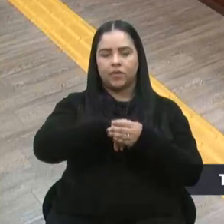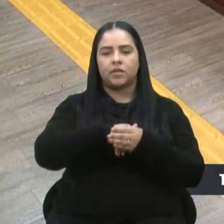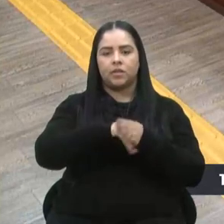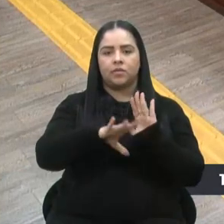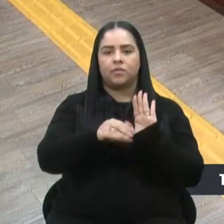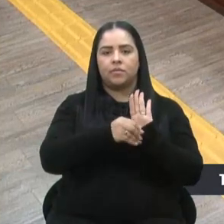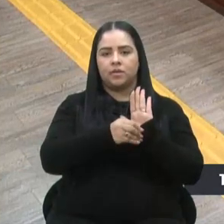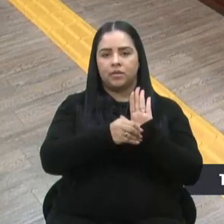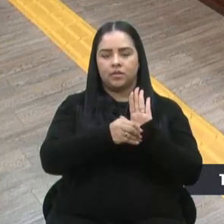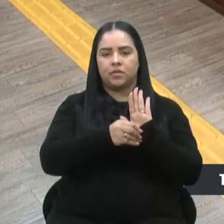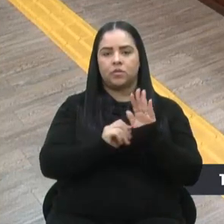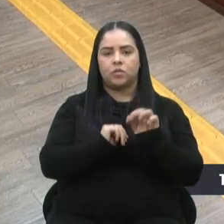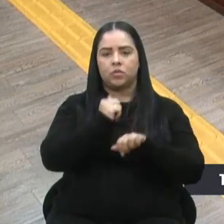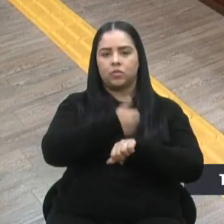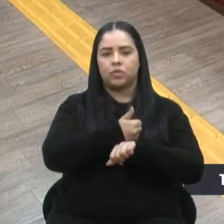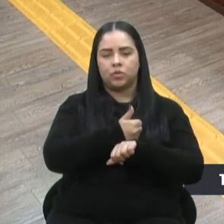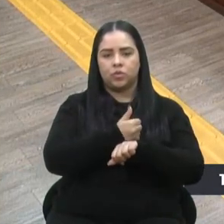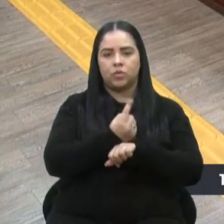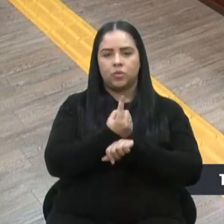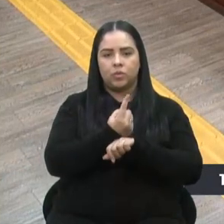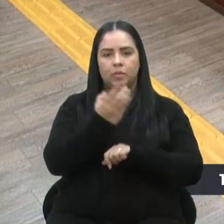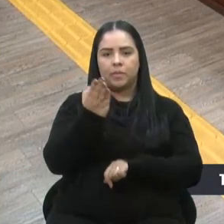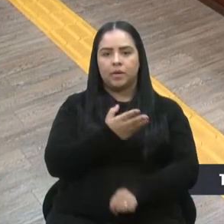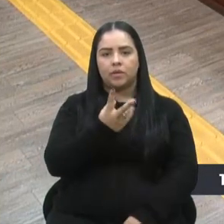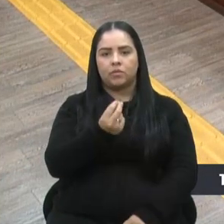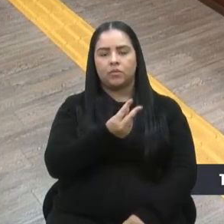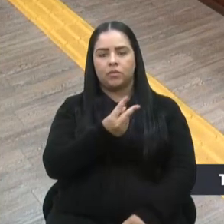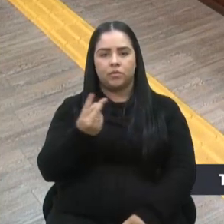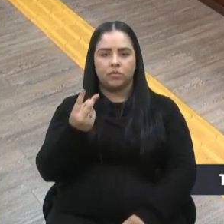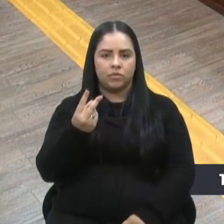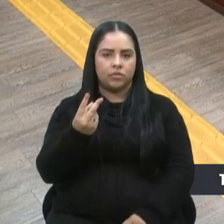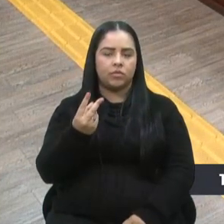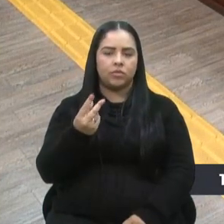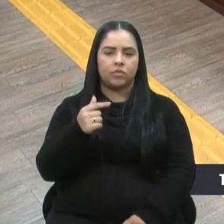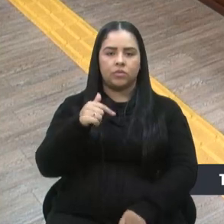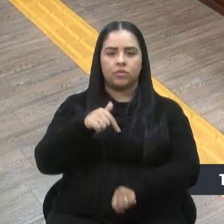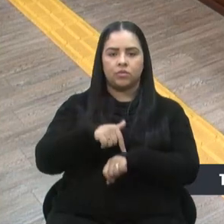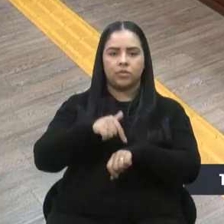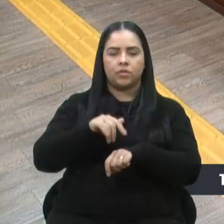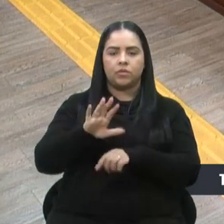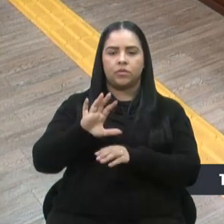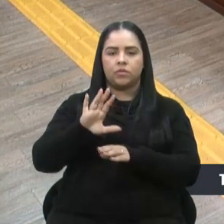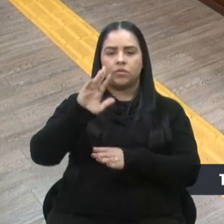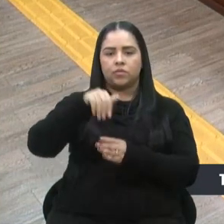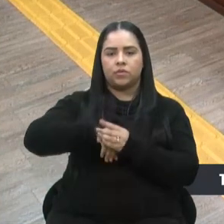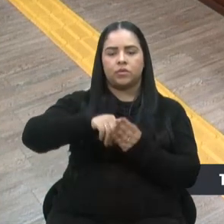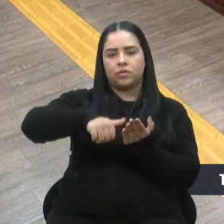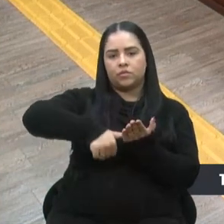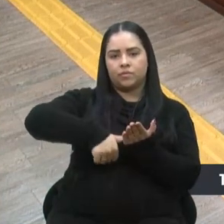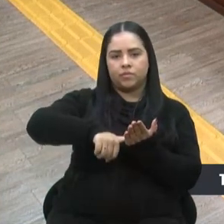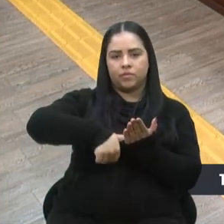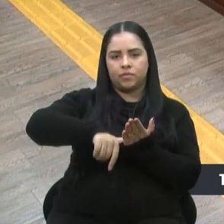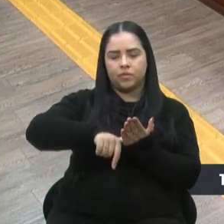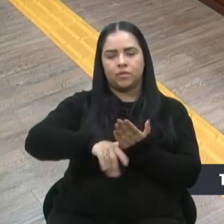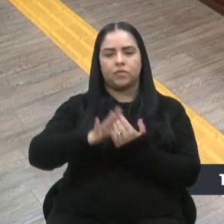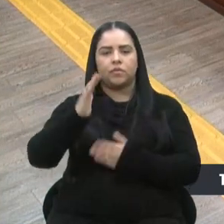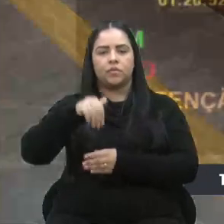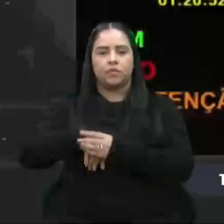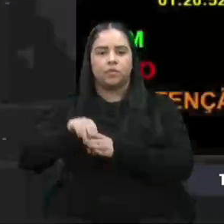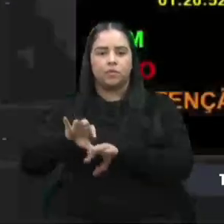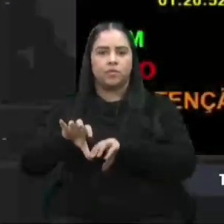emenda aditiva ao substitutivo 1 de 2022. Passemos ao registro dos votos no terminal eletrônico. Passemos ao registro